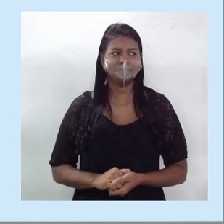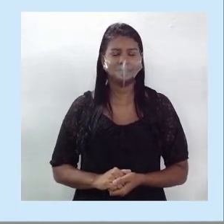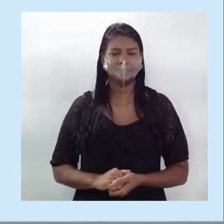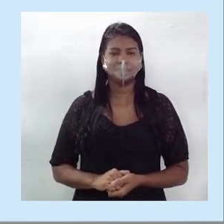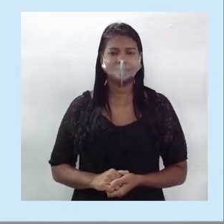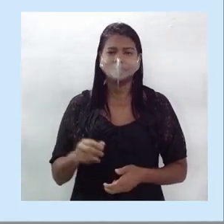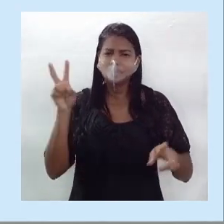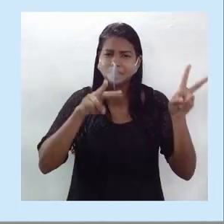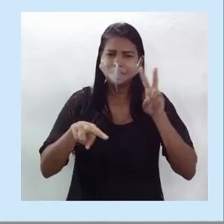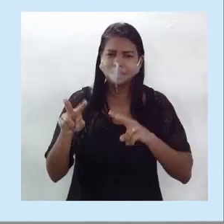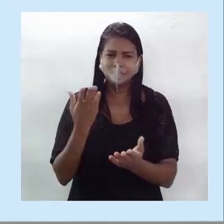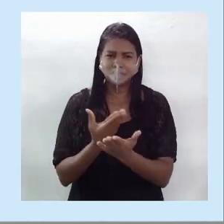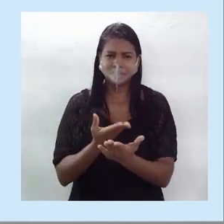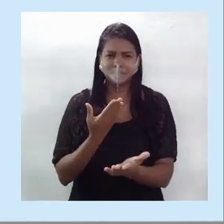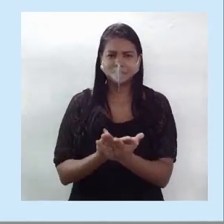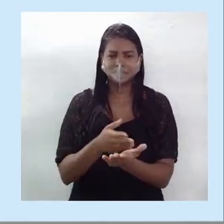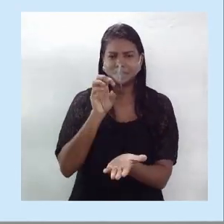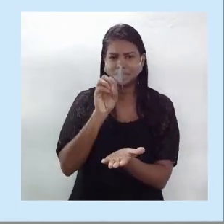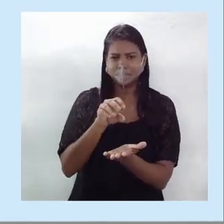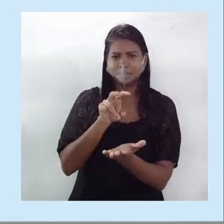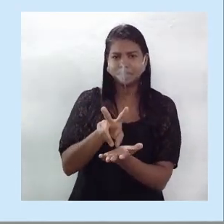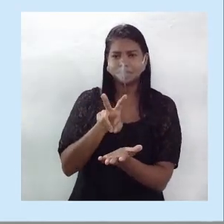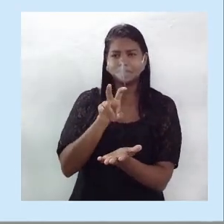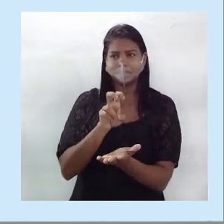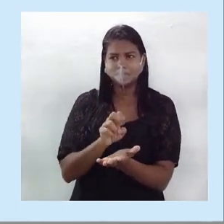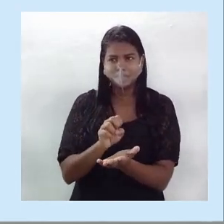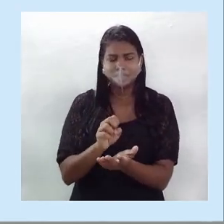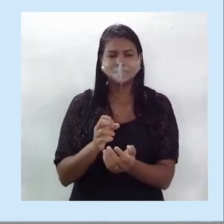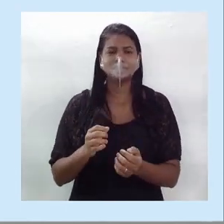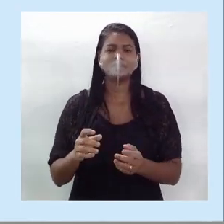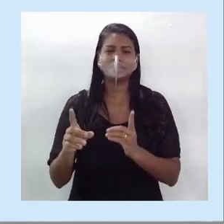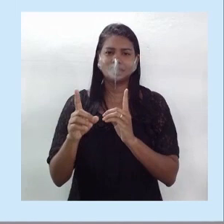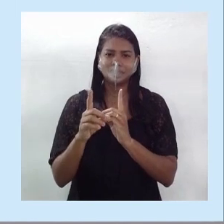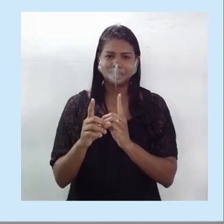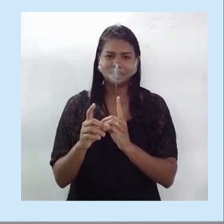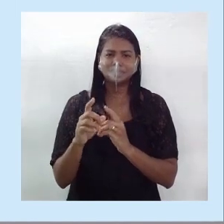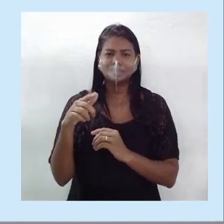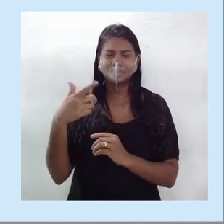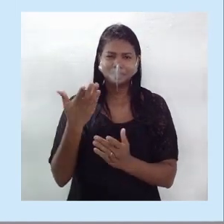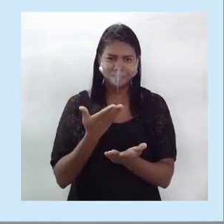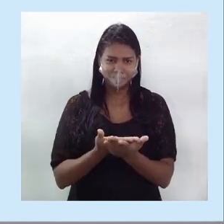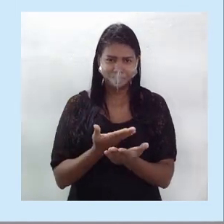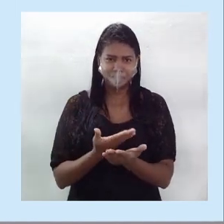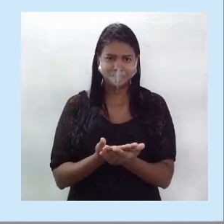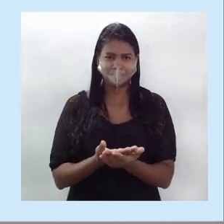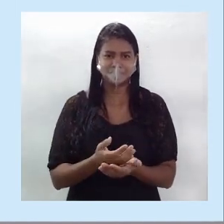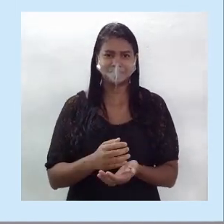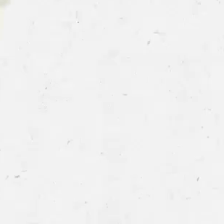nossas aulas do EducaPE. Eu vou ficando por aqui e a gente se encontra na próxima aula.